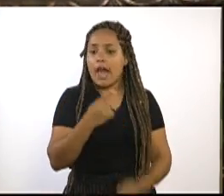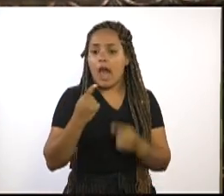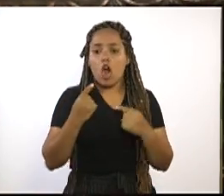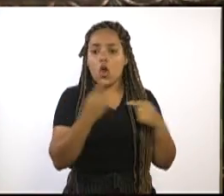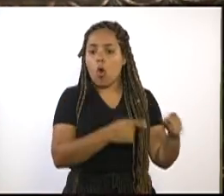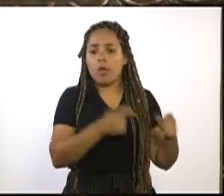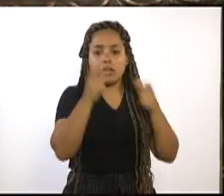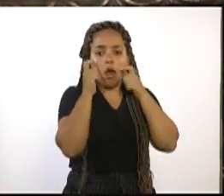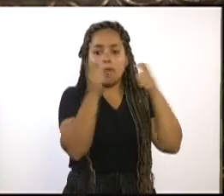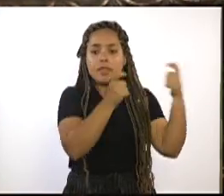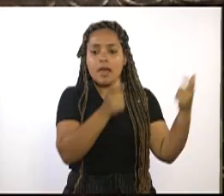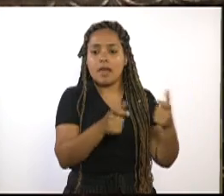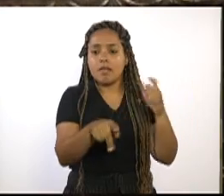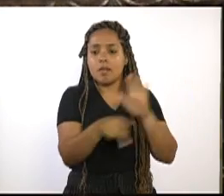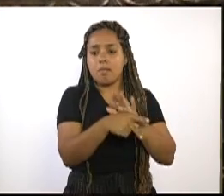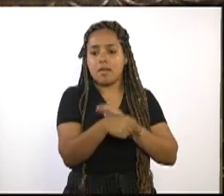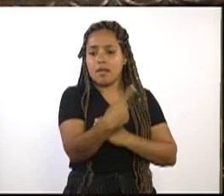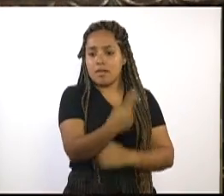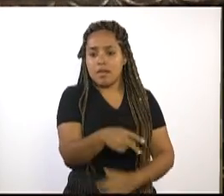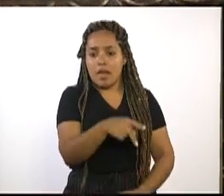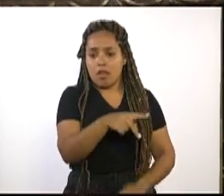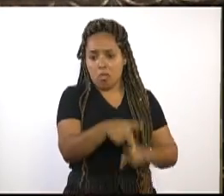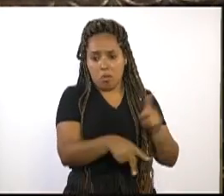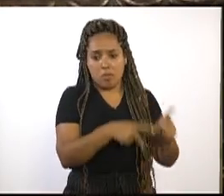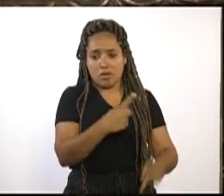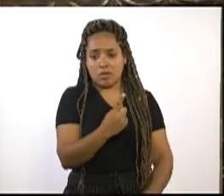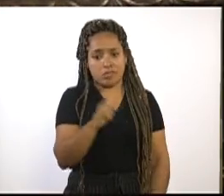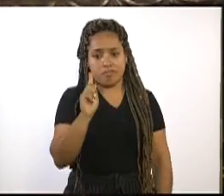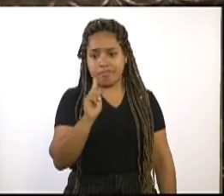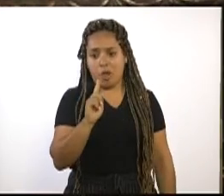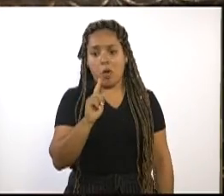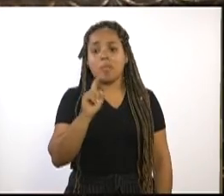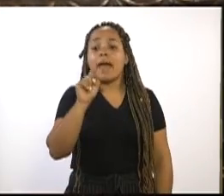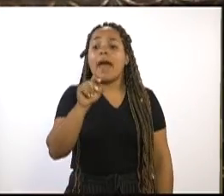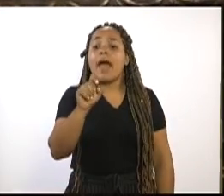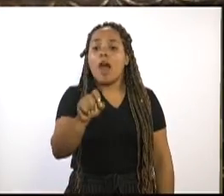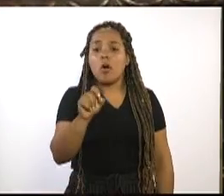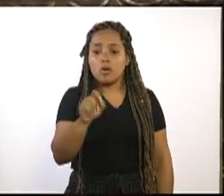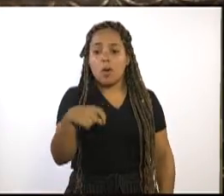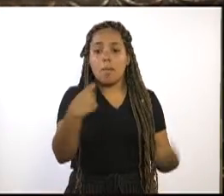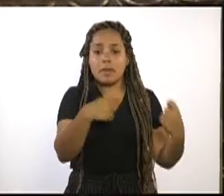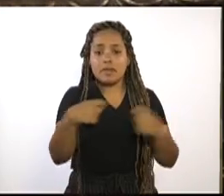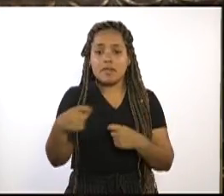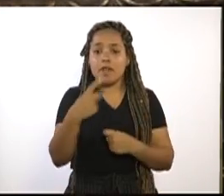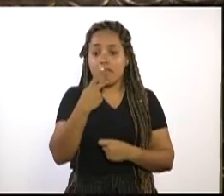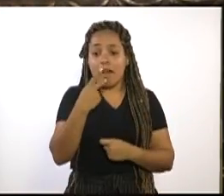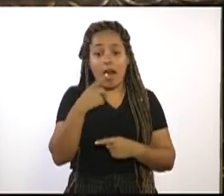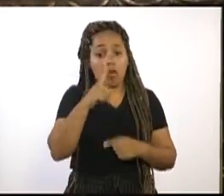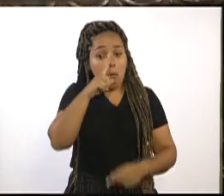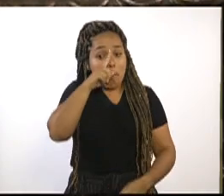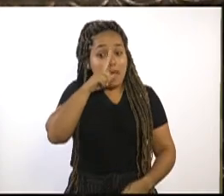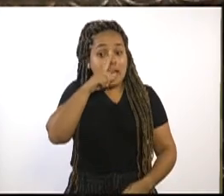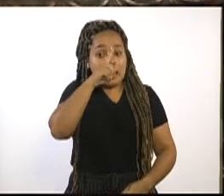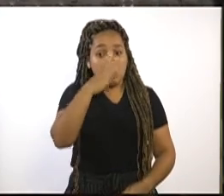senhor presidente. Era o que me cabia falar sobre o período do Carnaval.